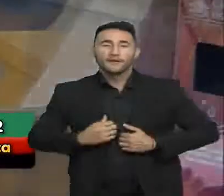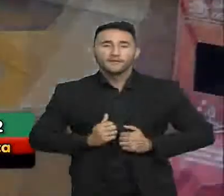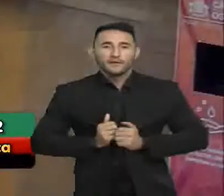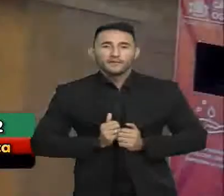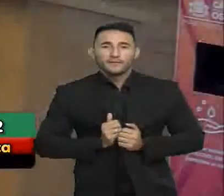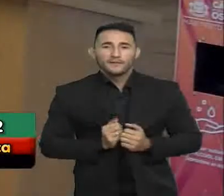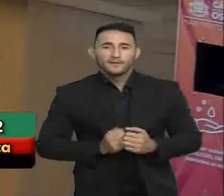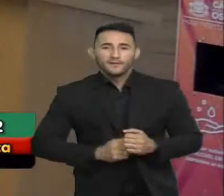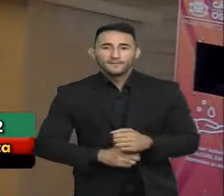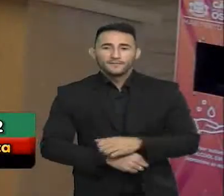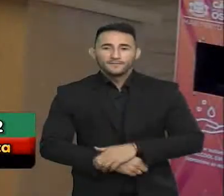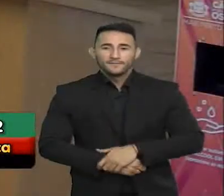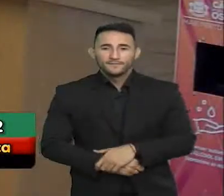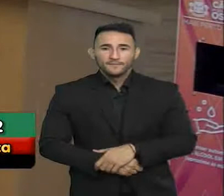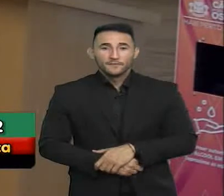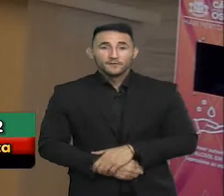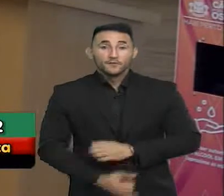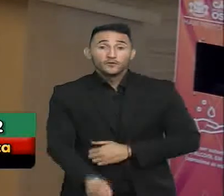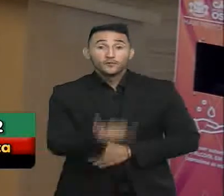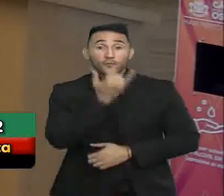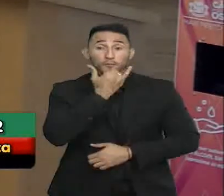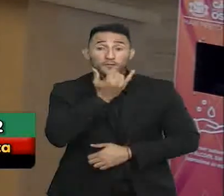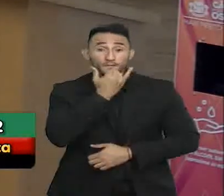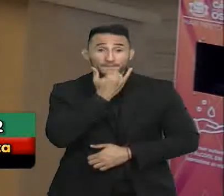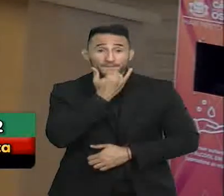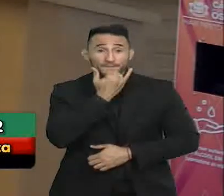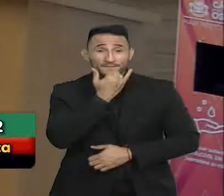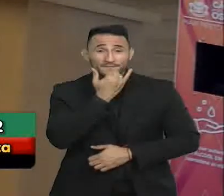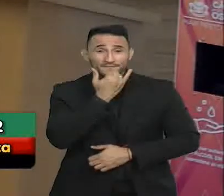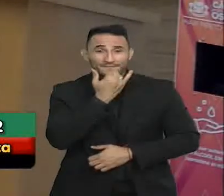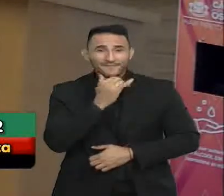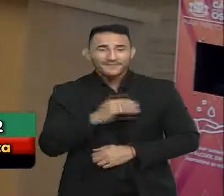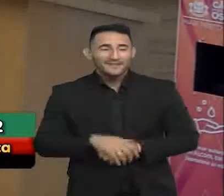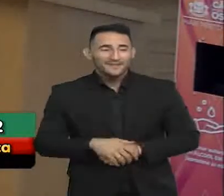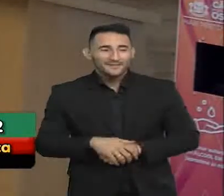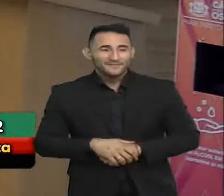Alterou? Desculpa, gente.